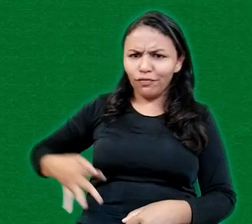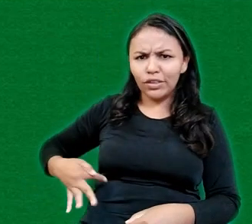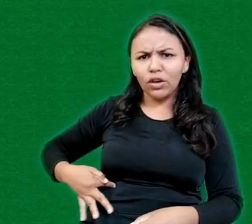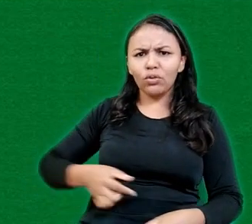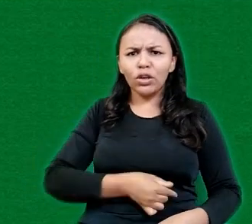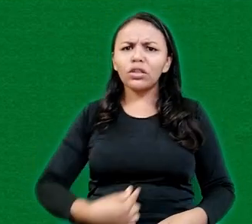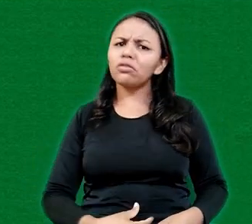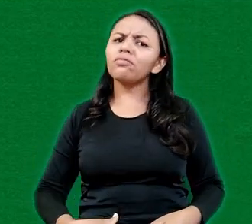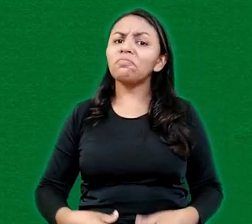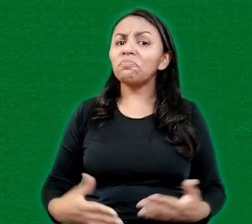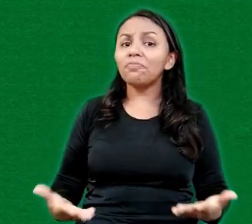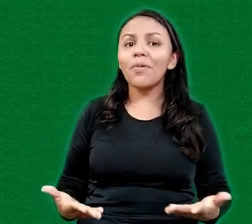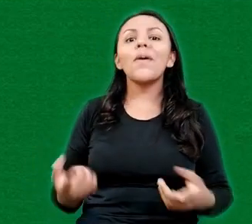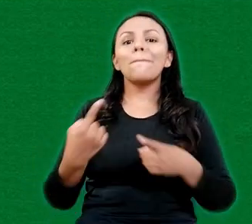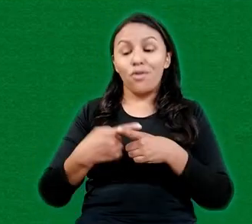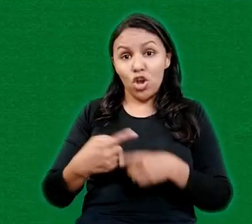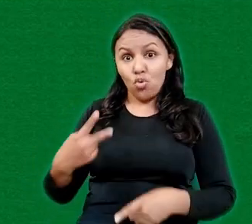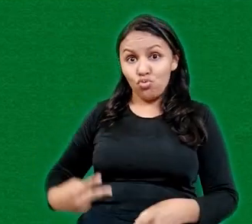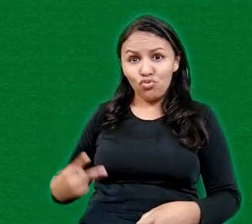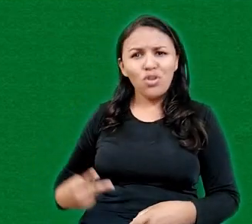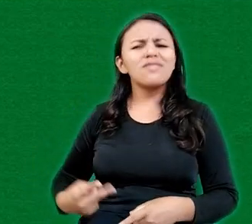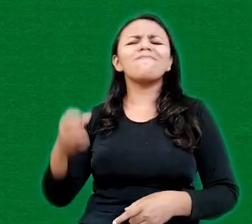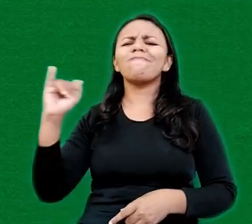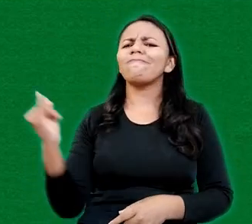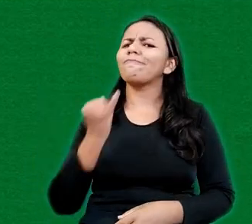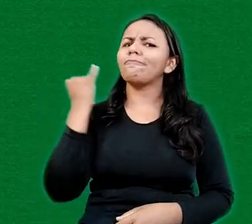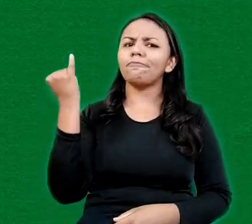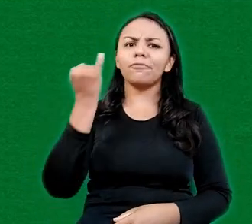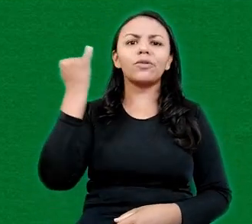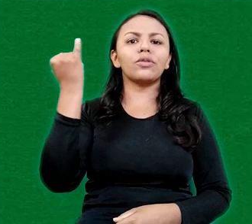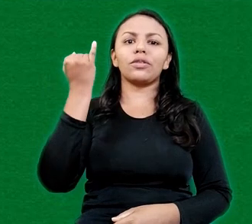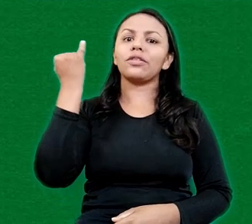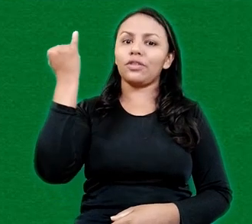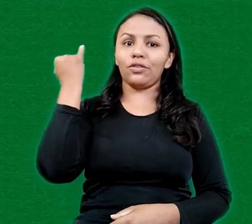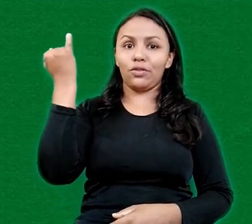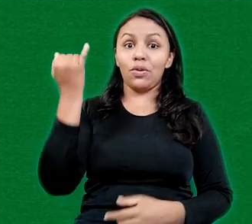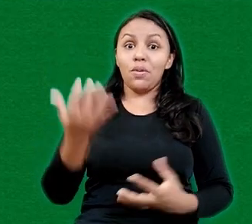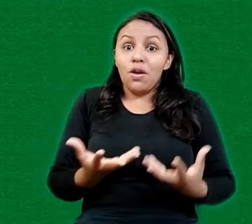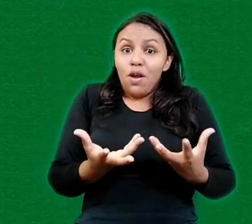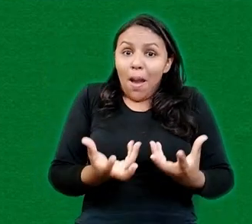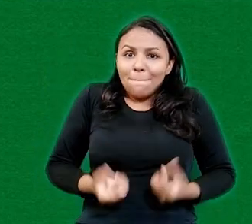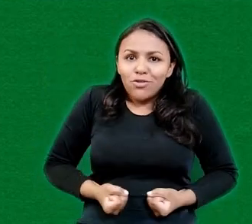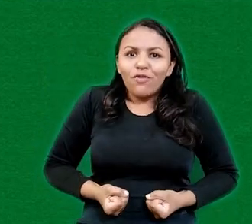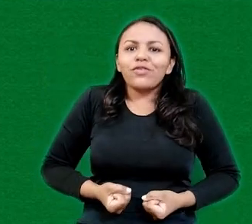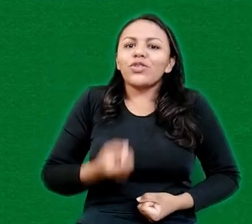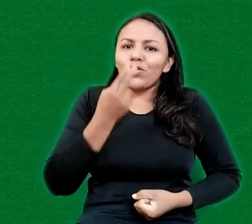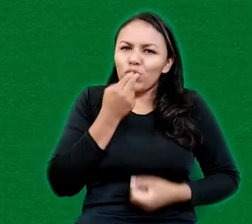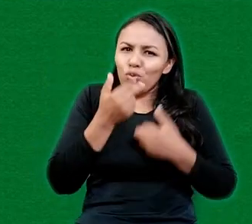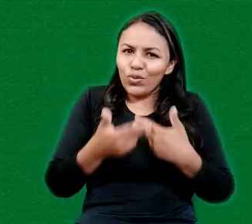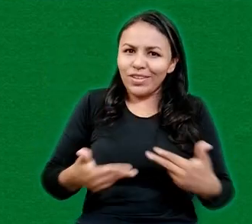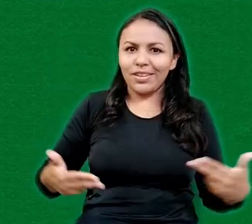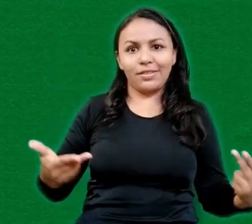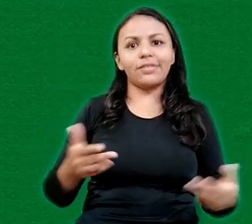hepática? Justamente porque são dois órgãos importantes para o processo de absorção dos nutrientes,